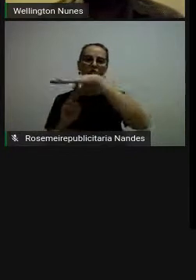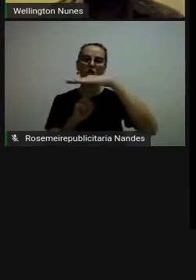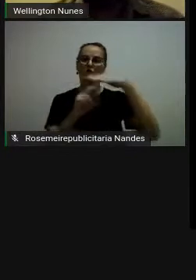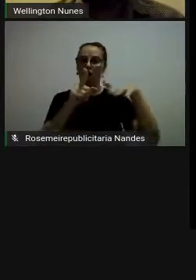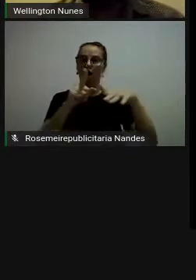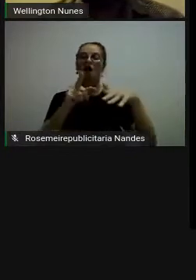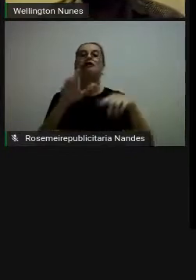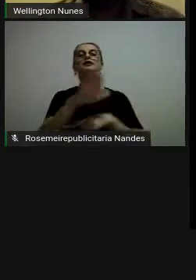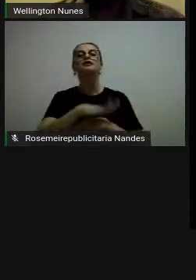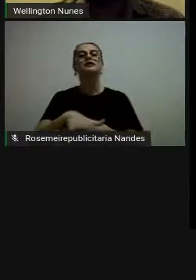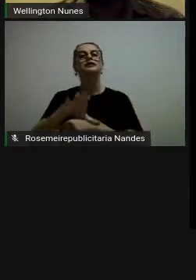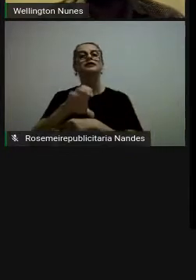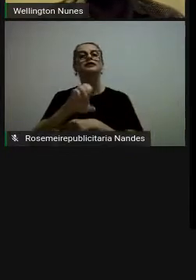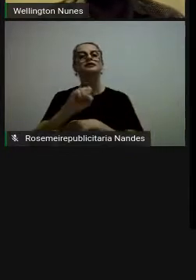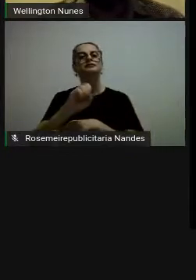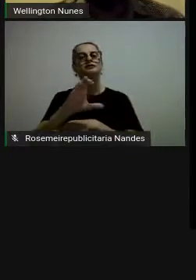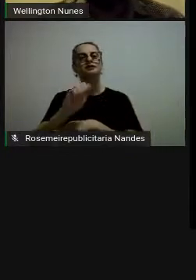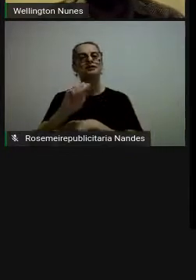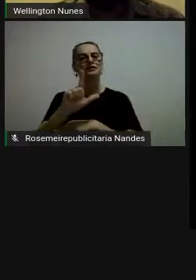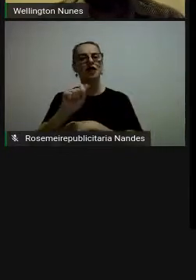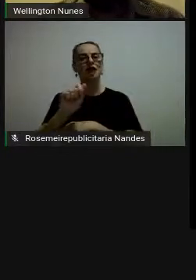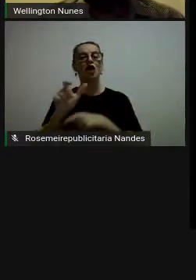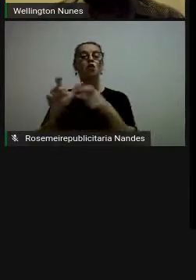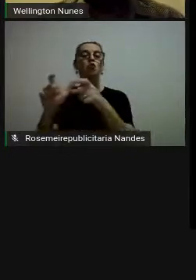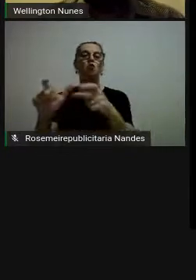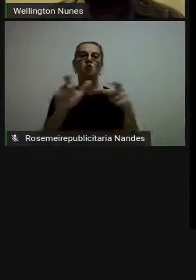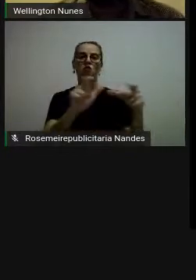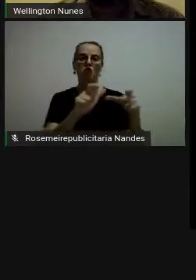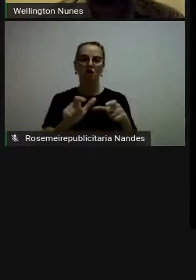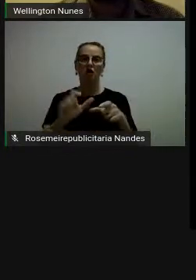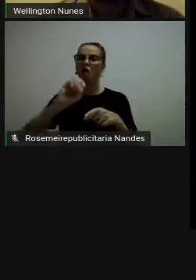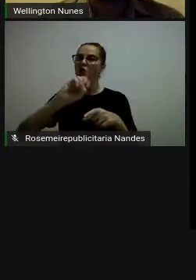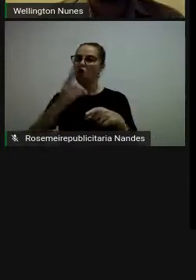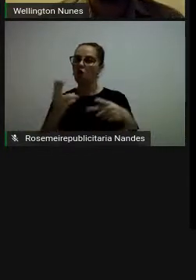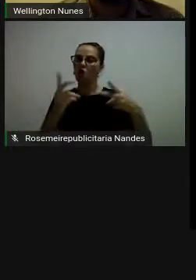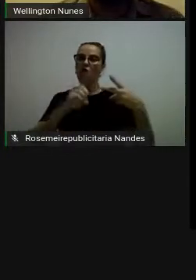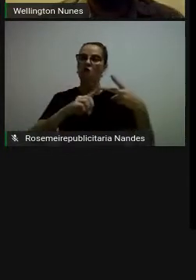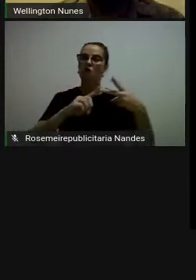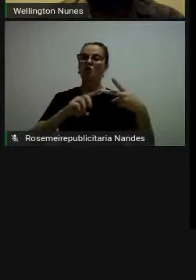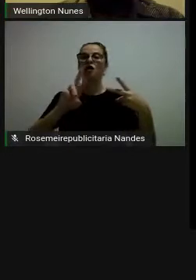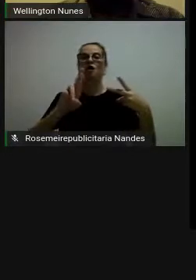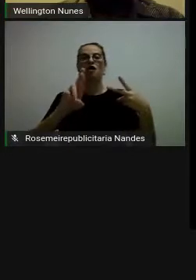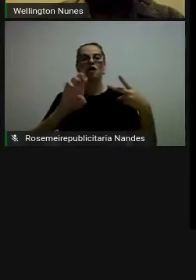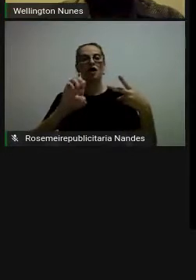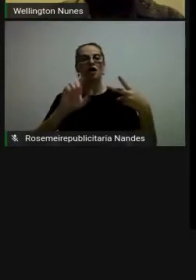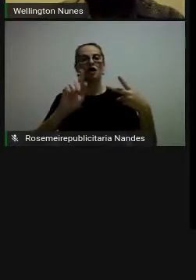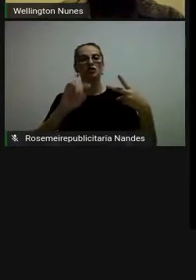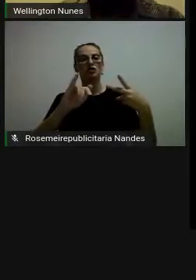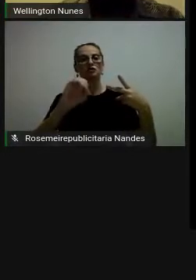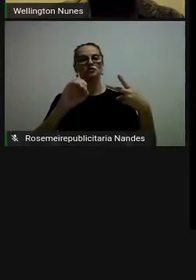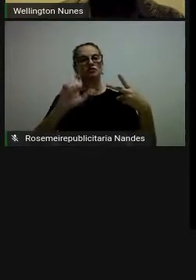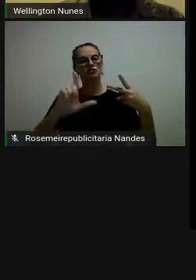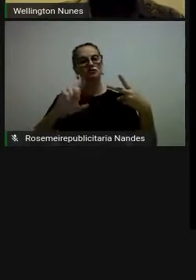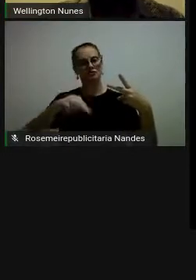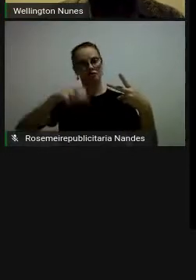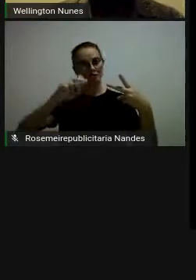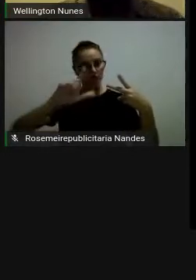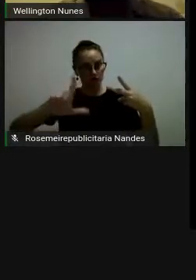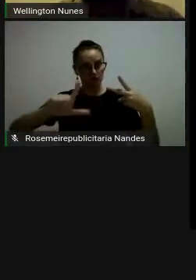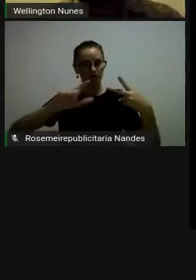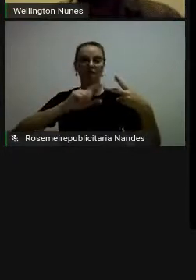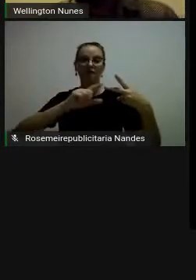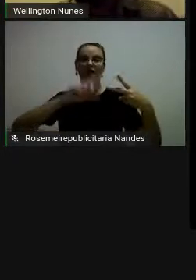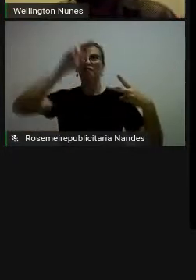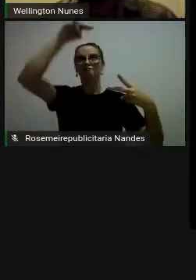Aqui, o estado de Goiás, um mapa de escala regional, mostrando que está na região centro-oeste do Brasil.